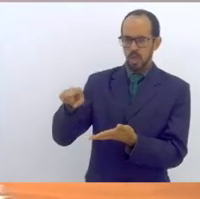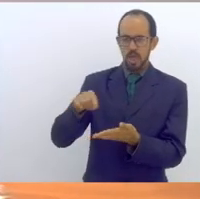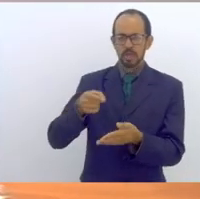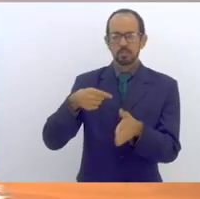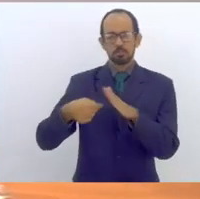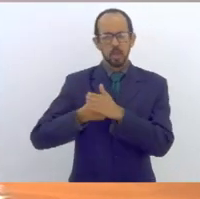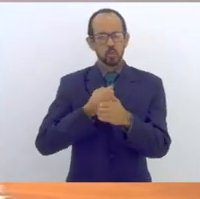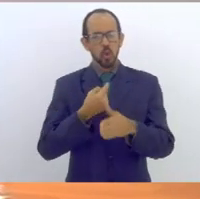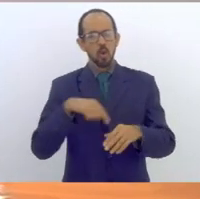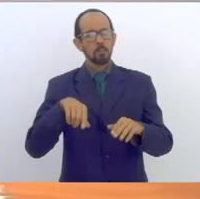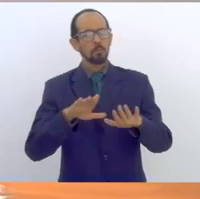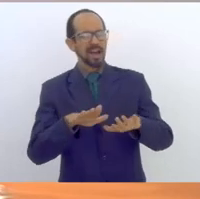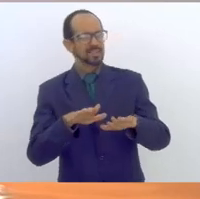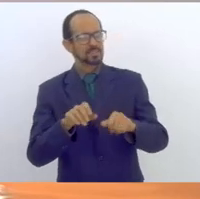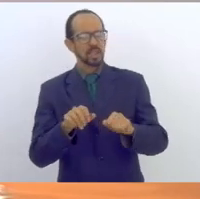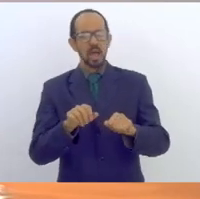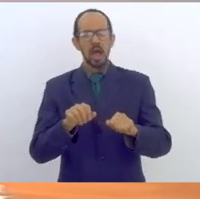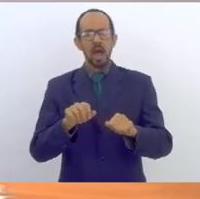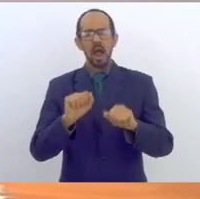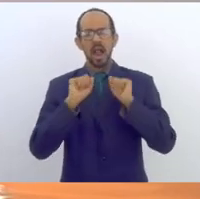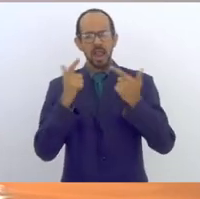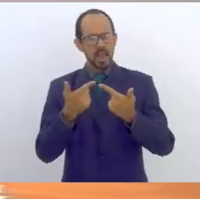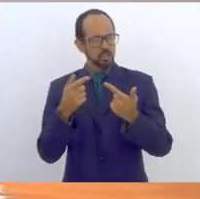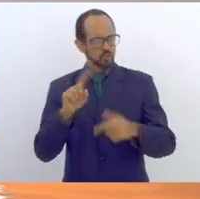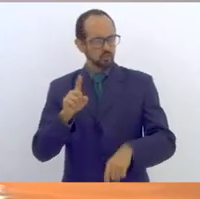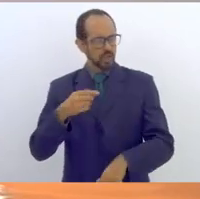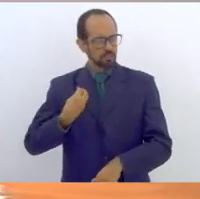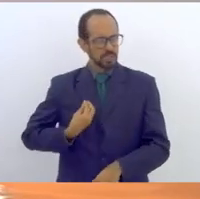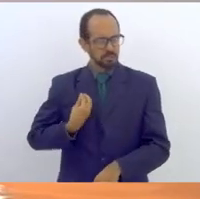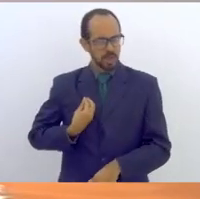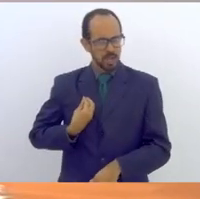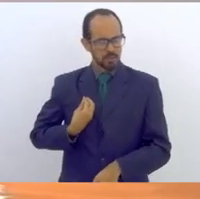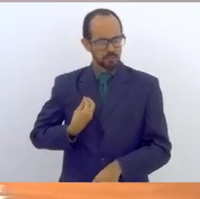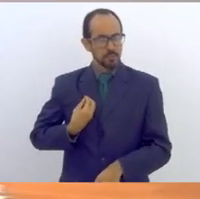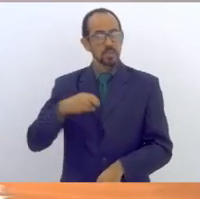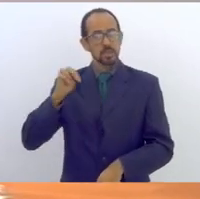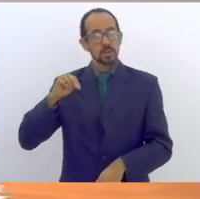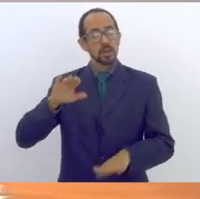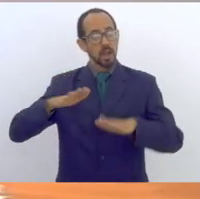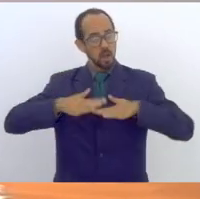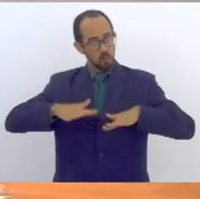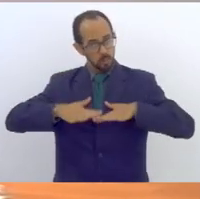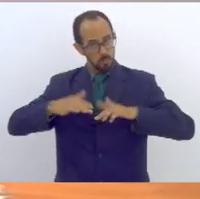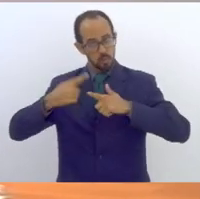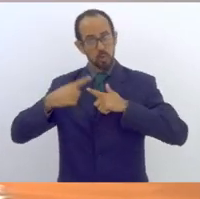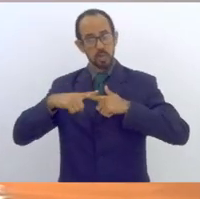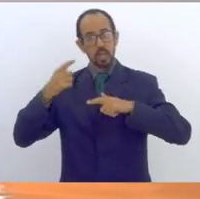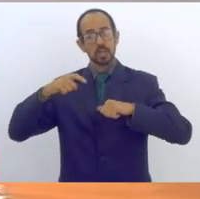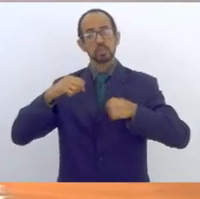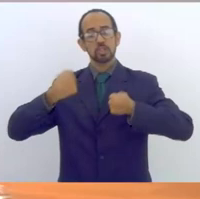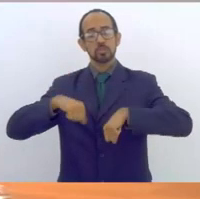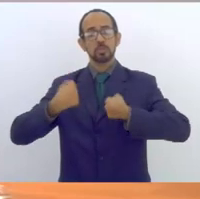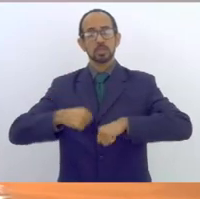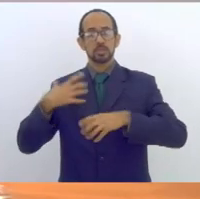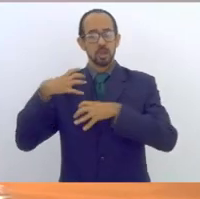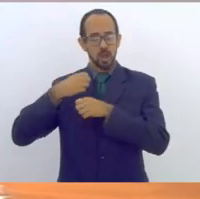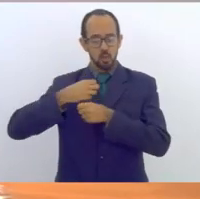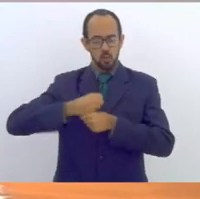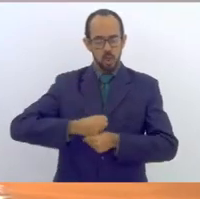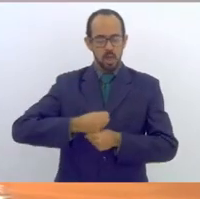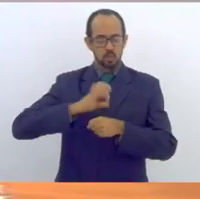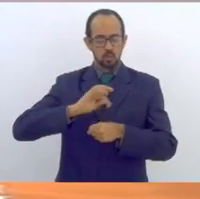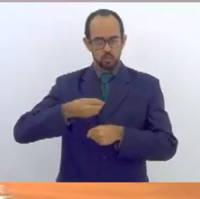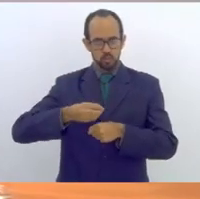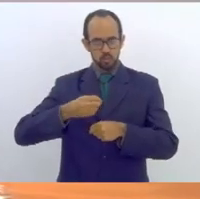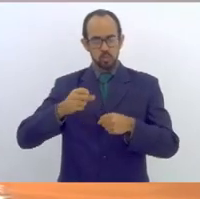primeiro nós vamos fazer ali o dever de casa que tem os cálculos do da reestrutura e do Rei escalonamento quando